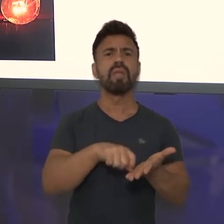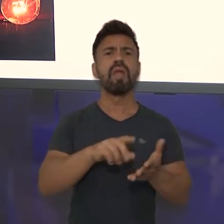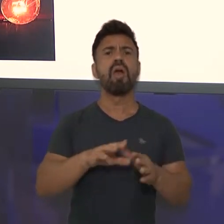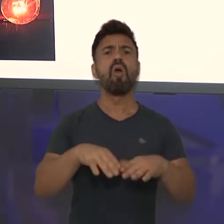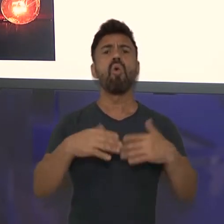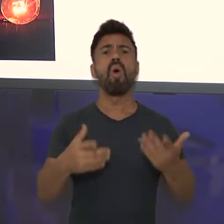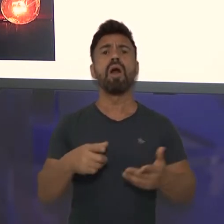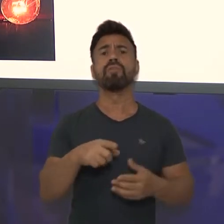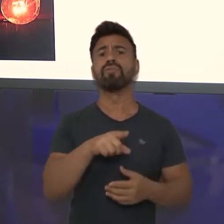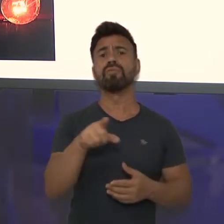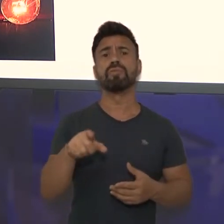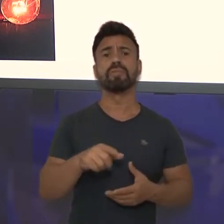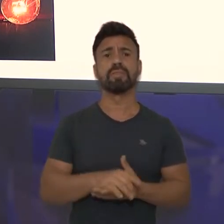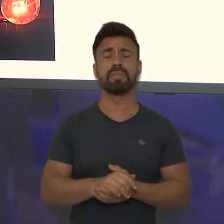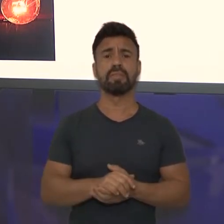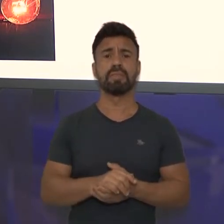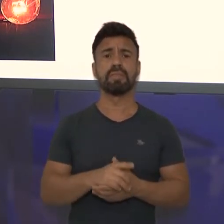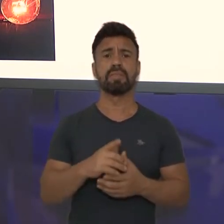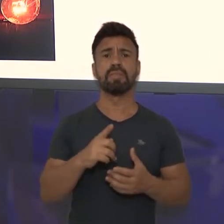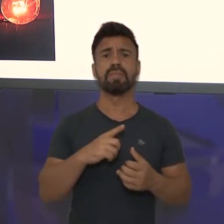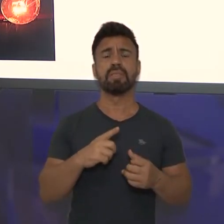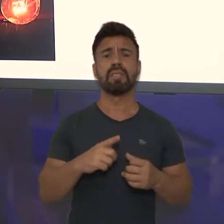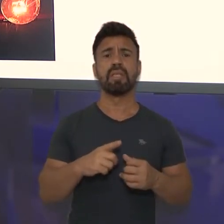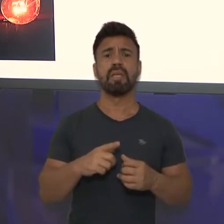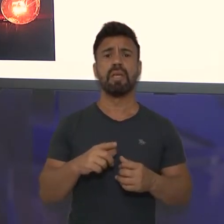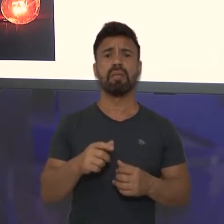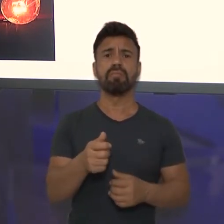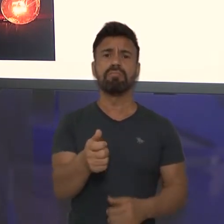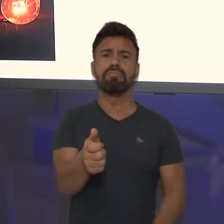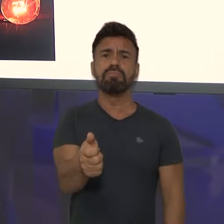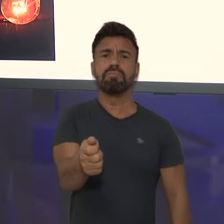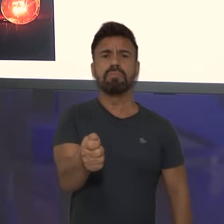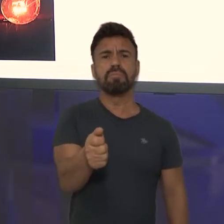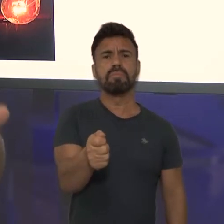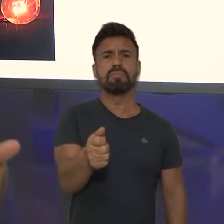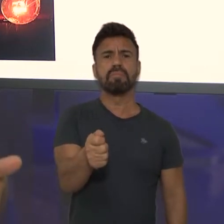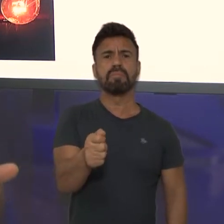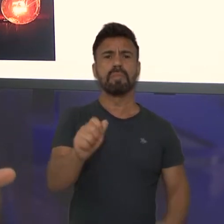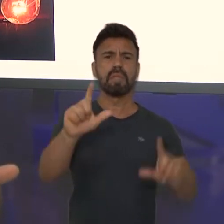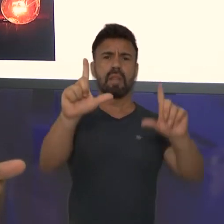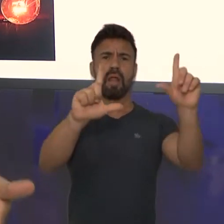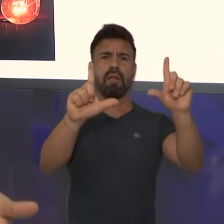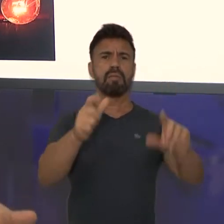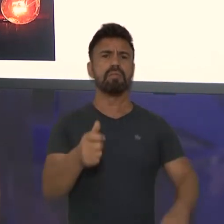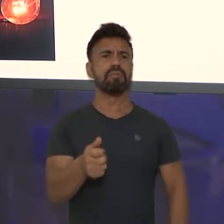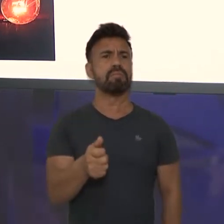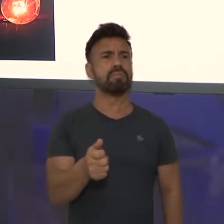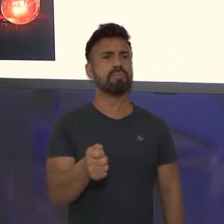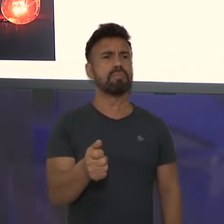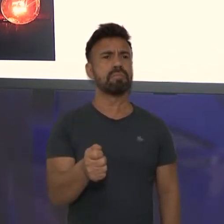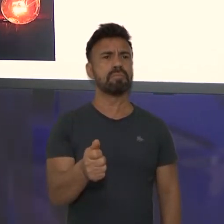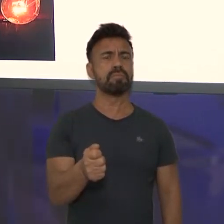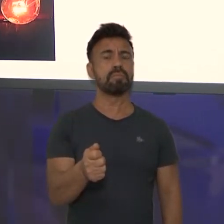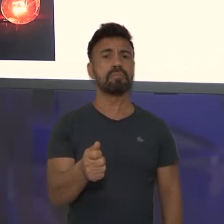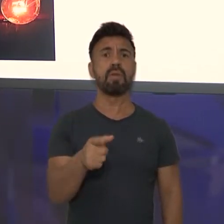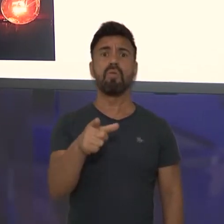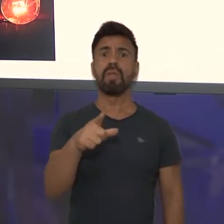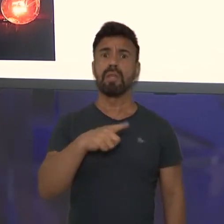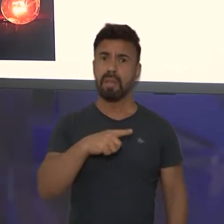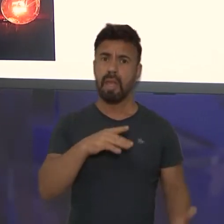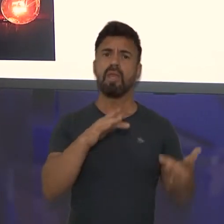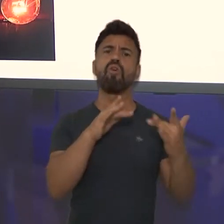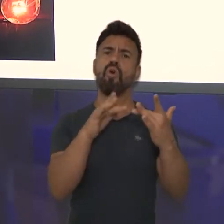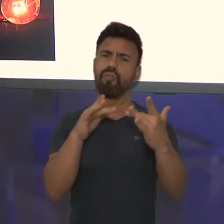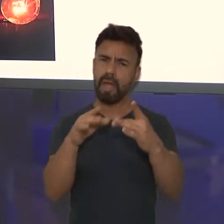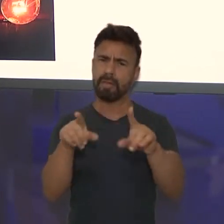quando você está configurando a sua televisão, você pegou lá o controle, foi configurar a televisão, você está tendo contato